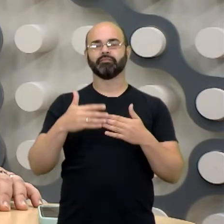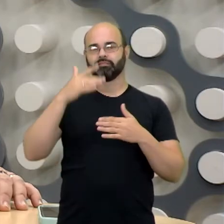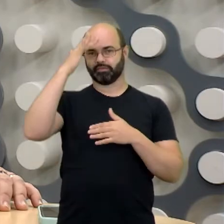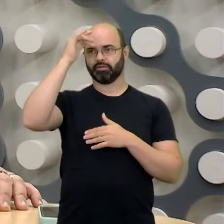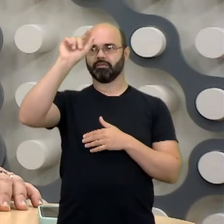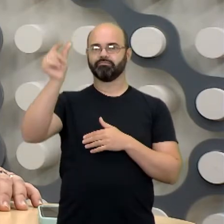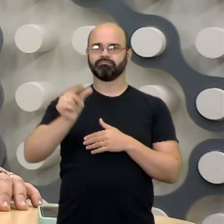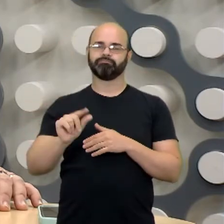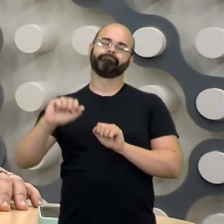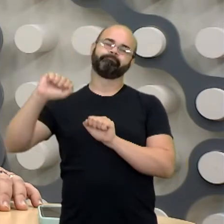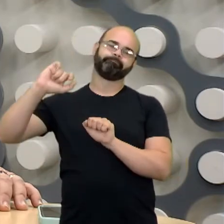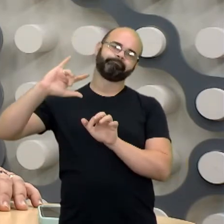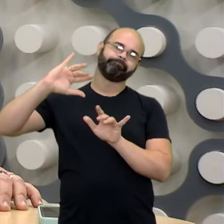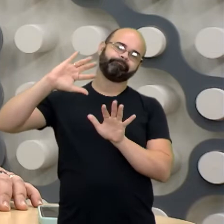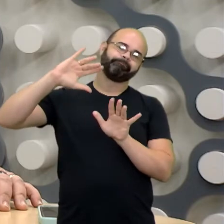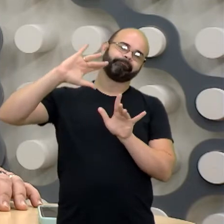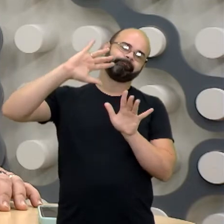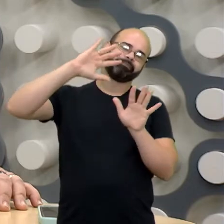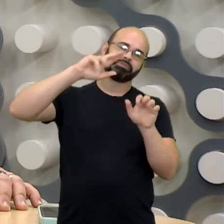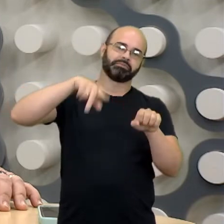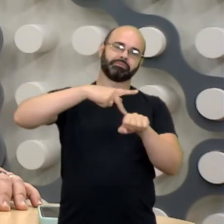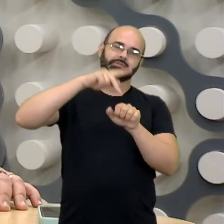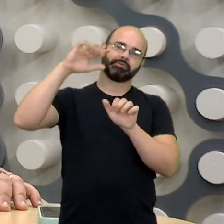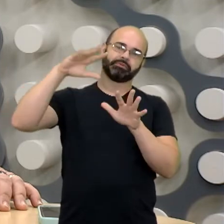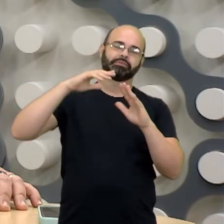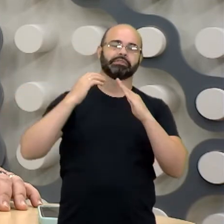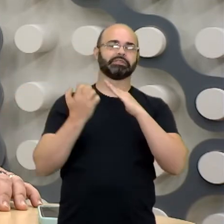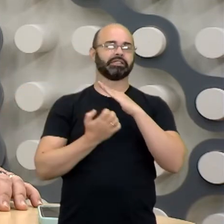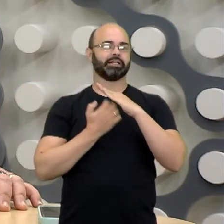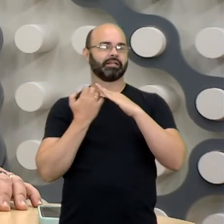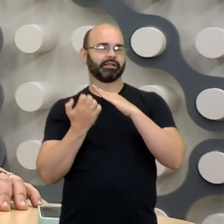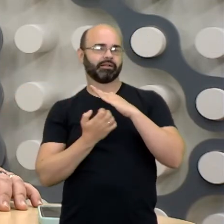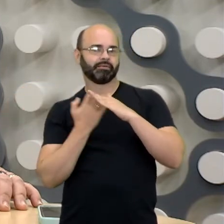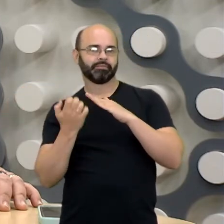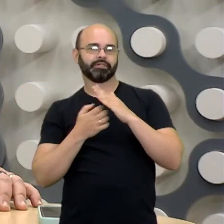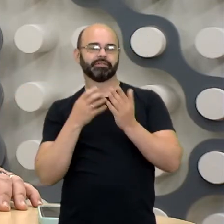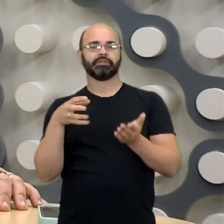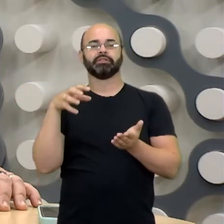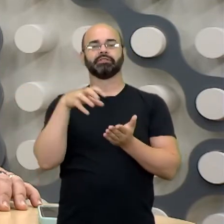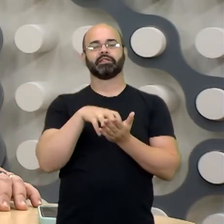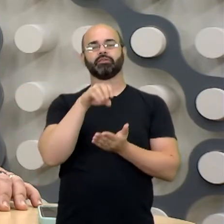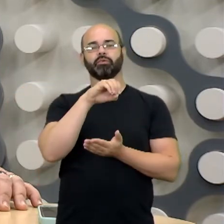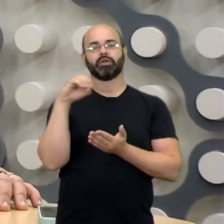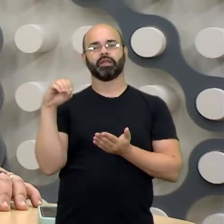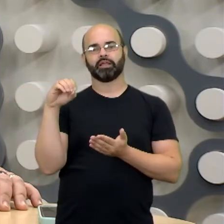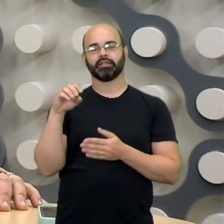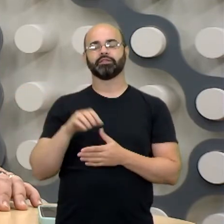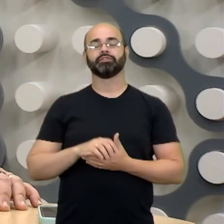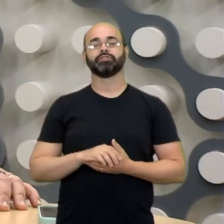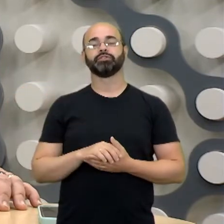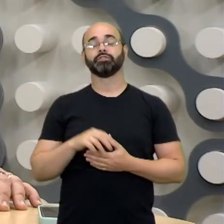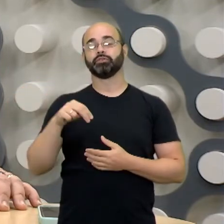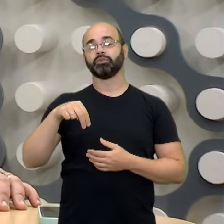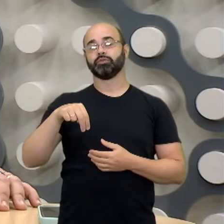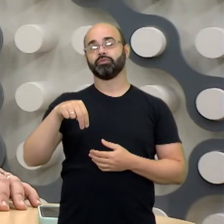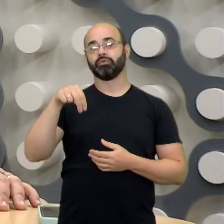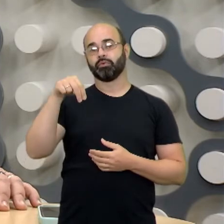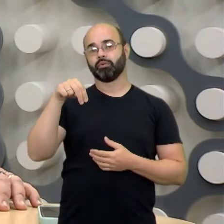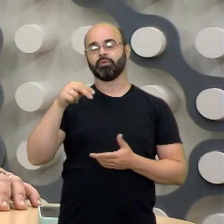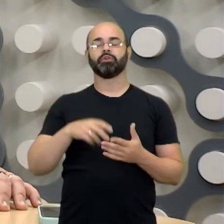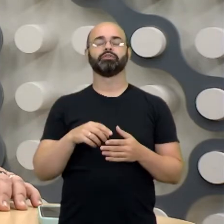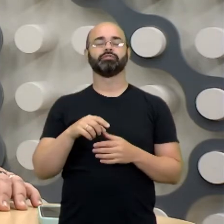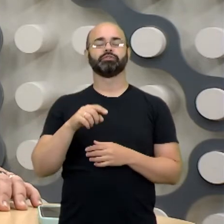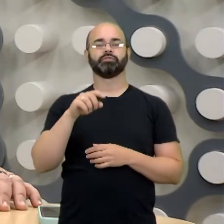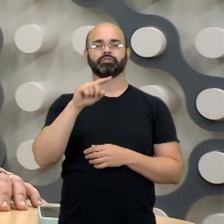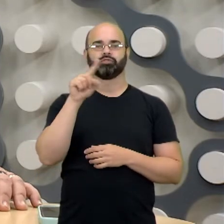aí o interior, né, entrando, né, empresas, né, para a região centro-oeste, até para a região norte, né, a Zona Franca de Manaus,